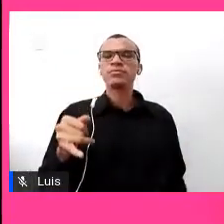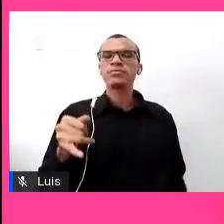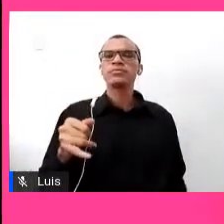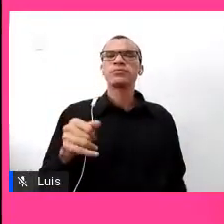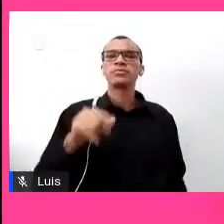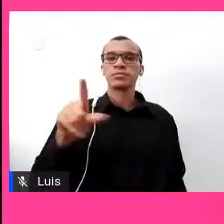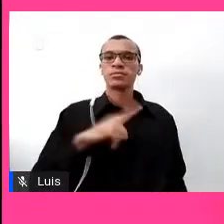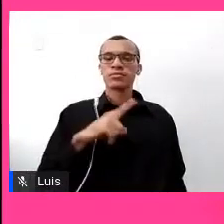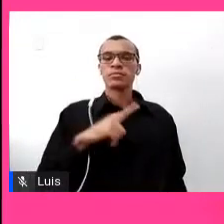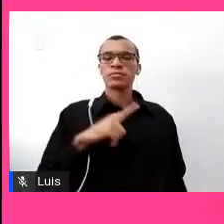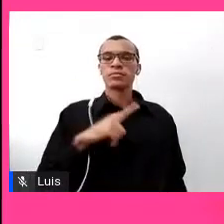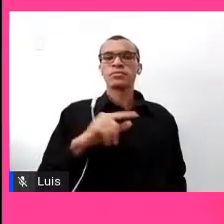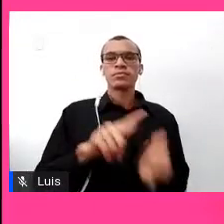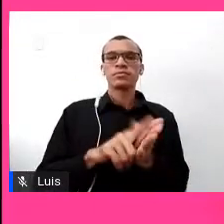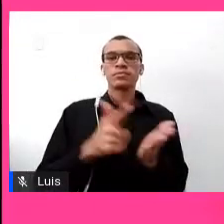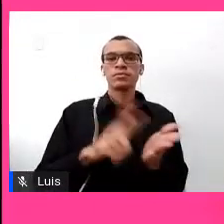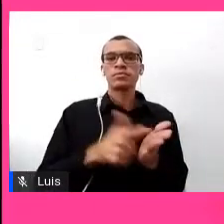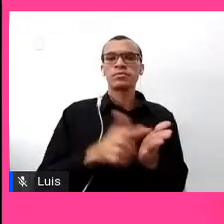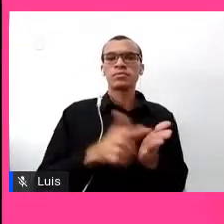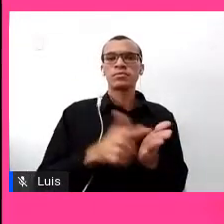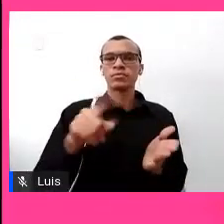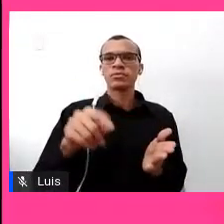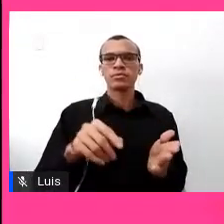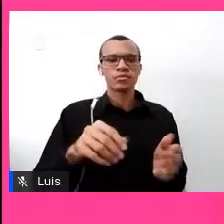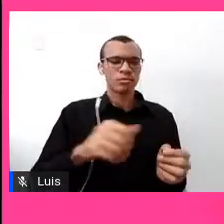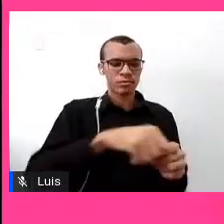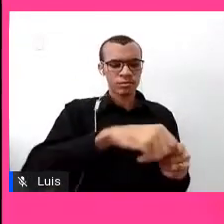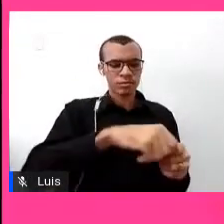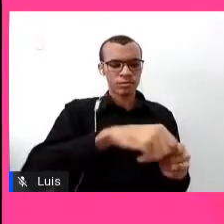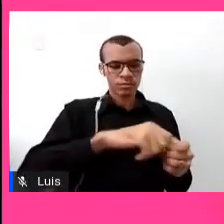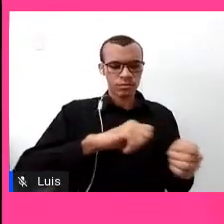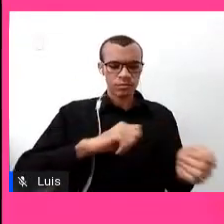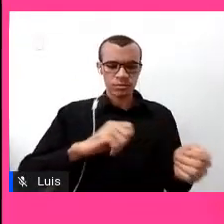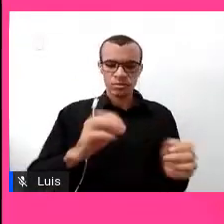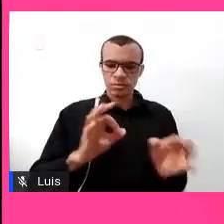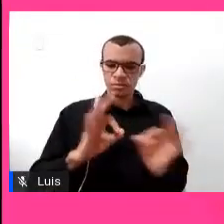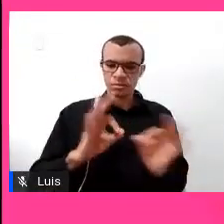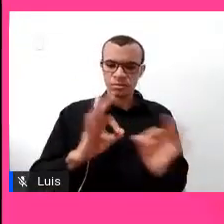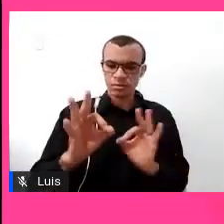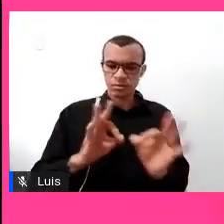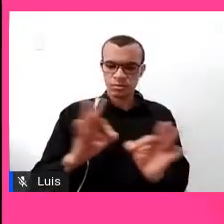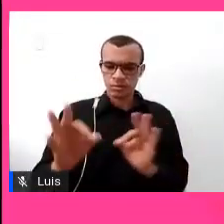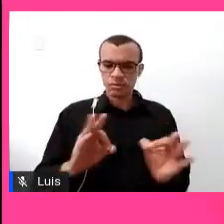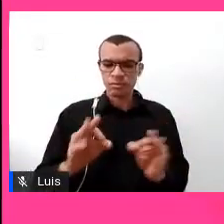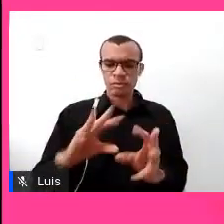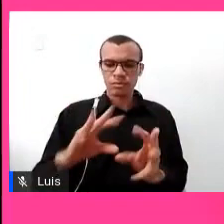você destacar e montar alguma coisa. E geralmente